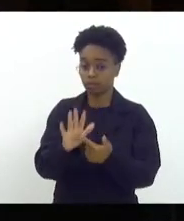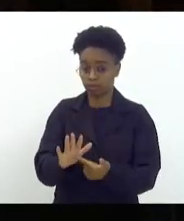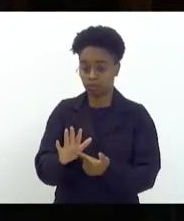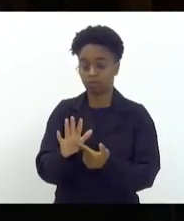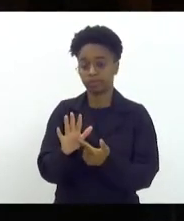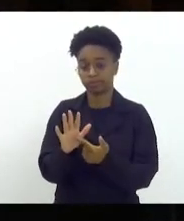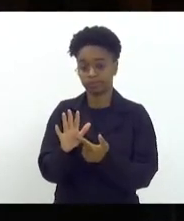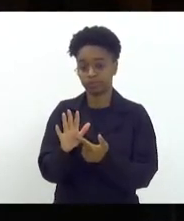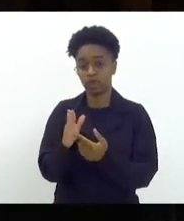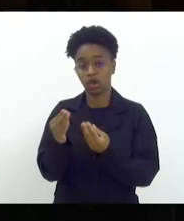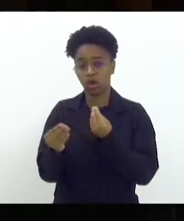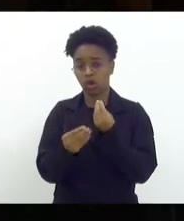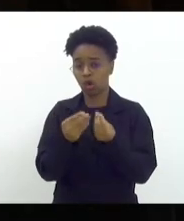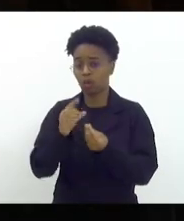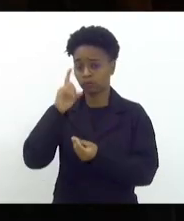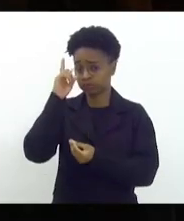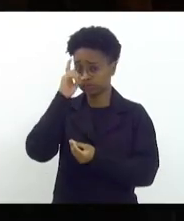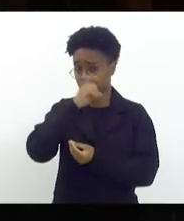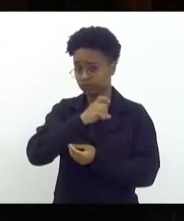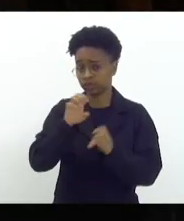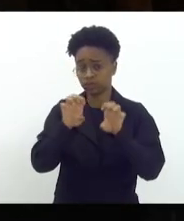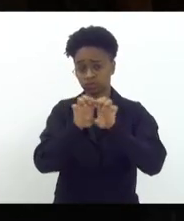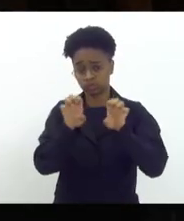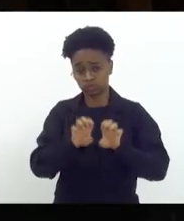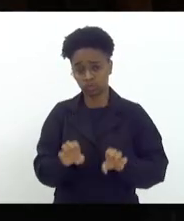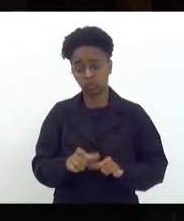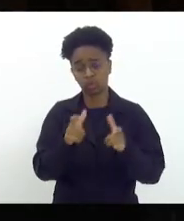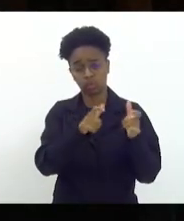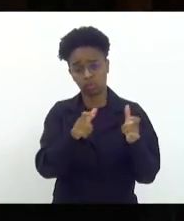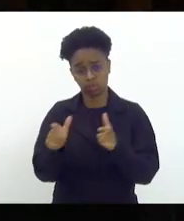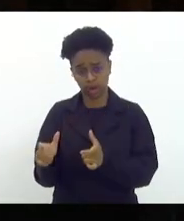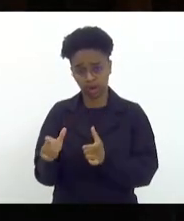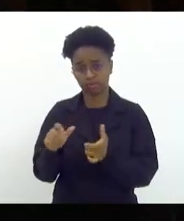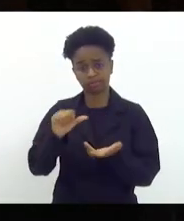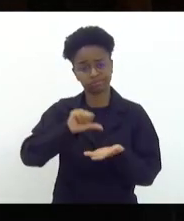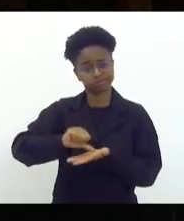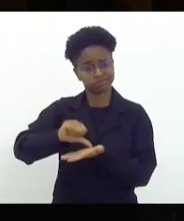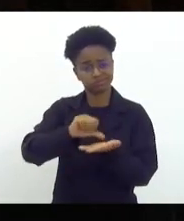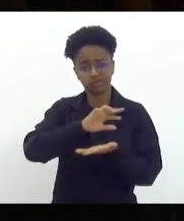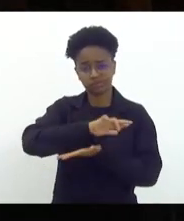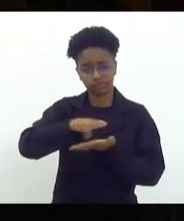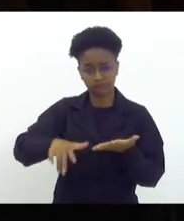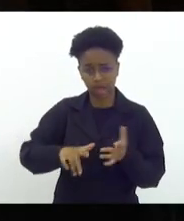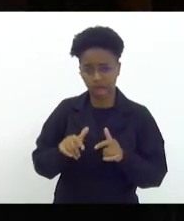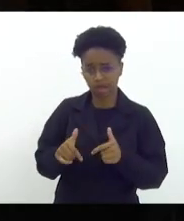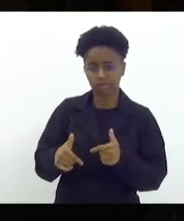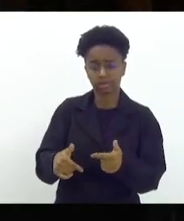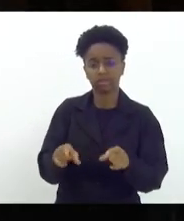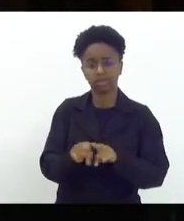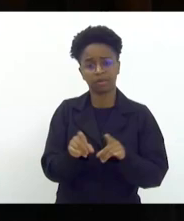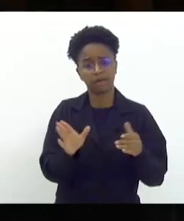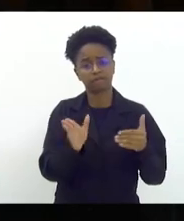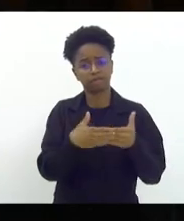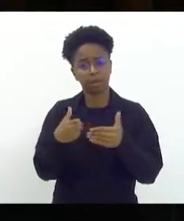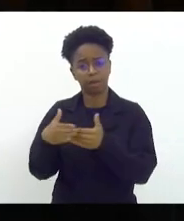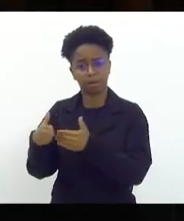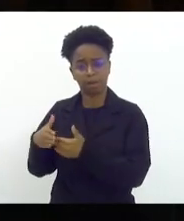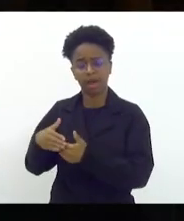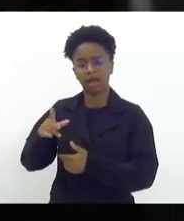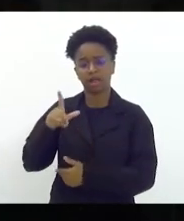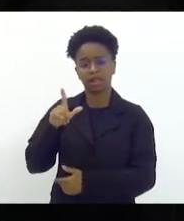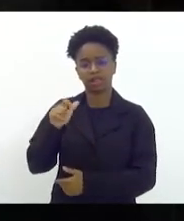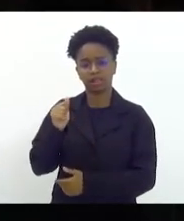para as péssimas condições e infraestrutura que diversos polos estão enfrentando um fechamento de Laboratórios